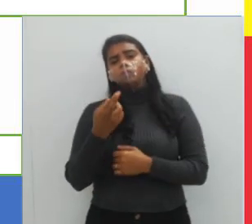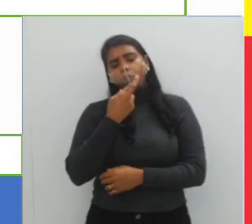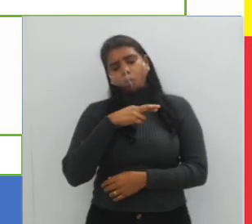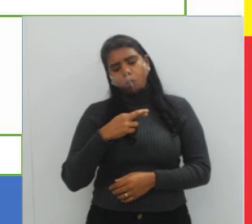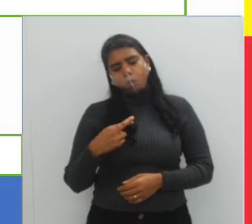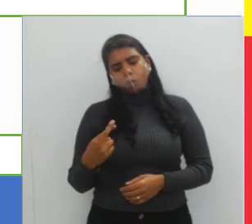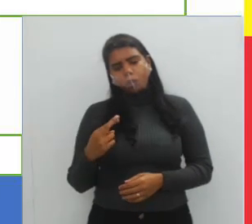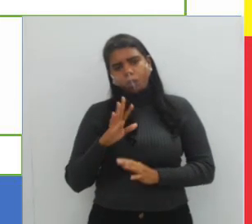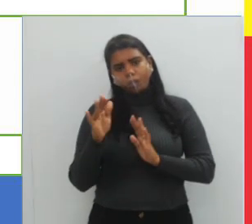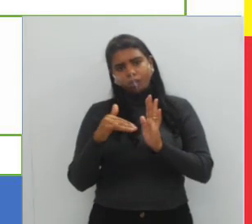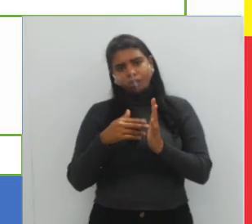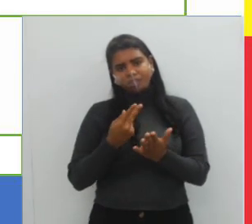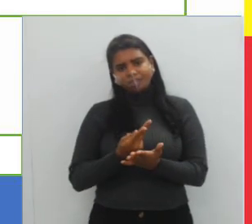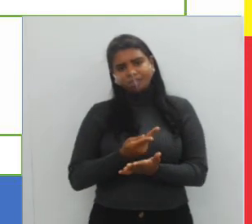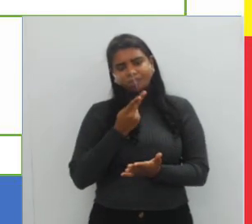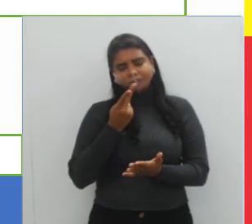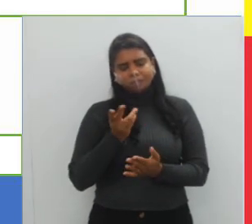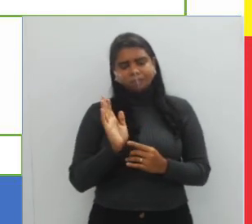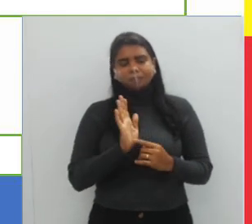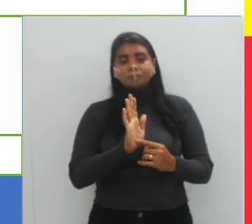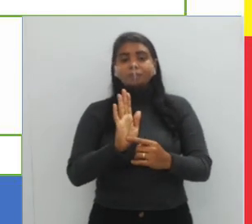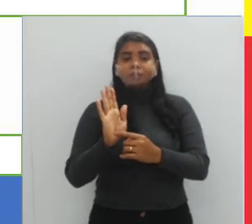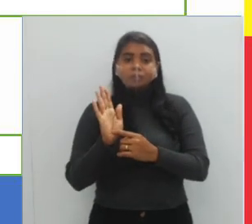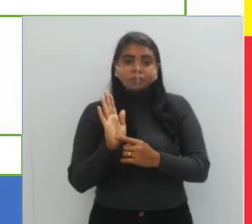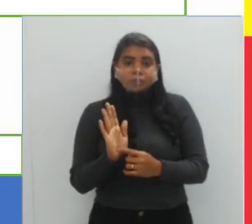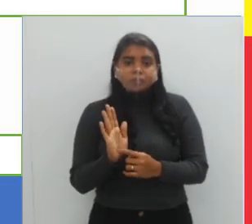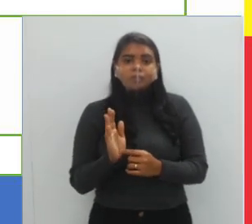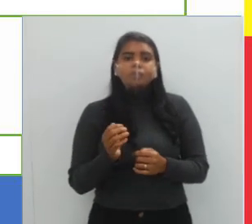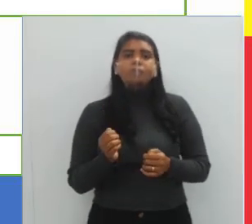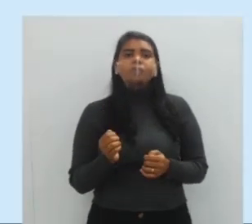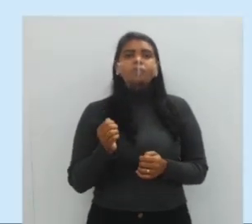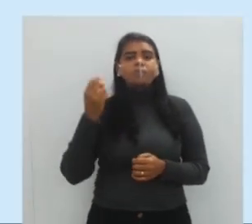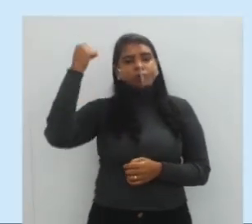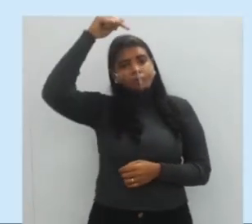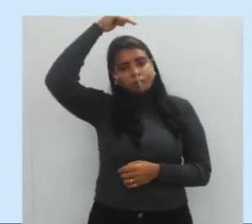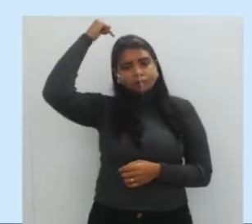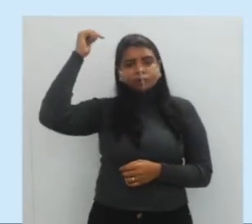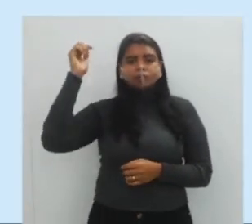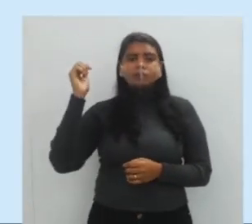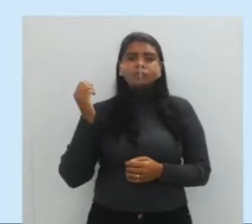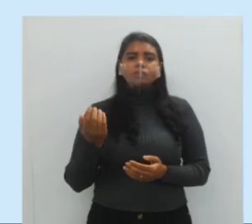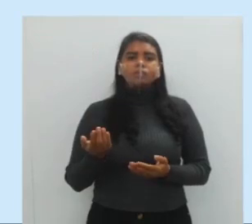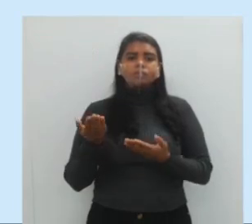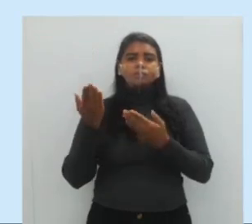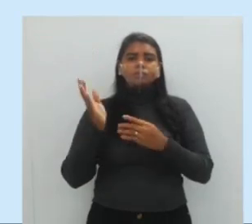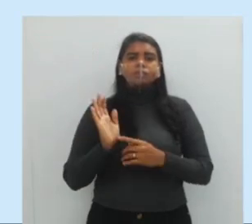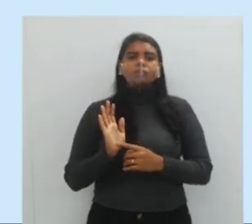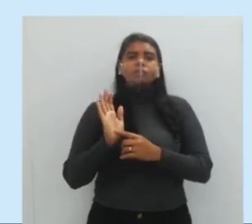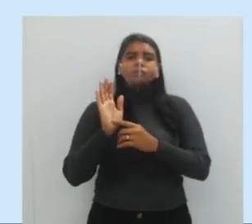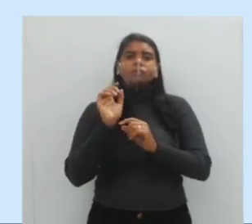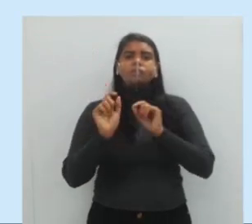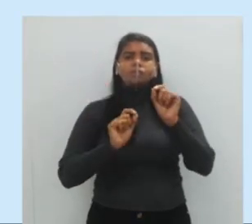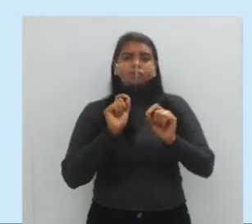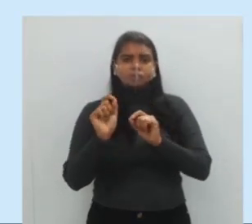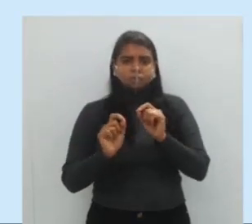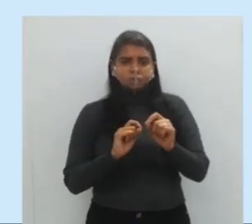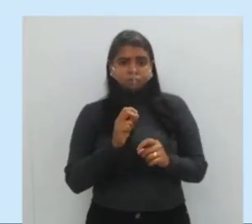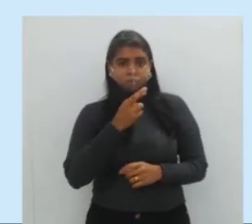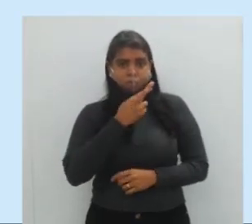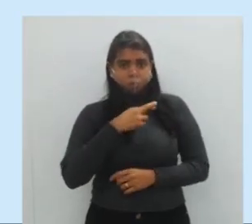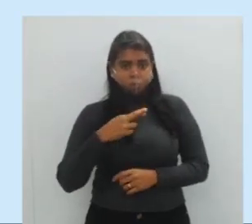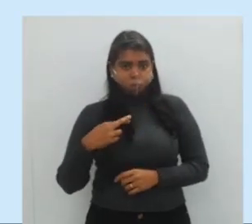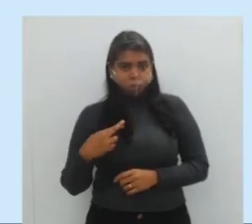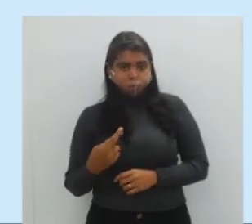por uma religião. Então, tudo aquilo que essa religião tem como sagrado. Então, ao simbolismo, aquilo que